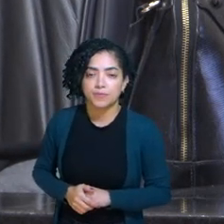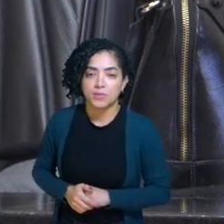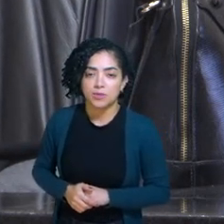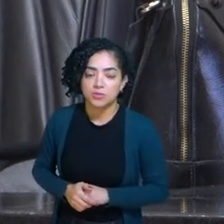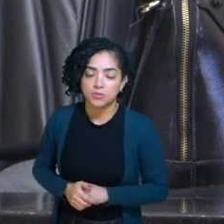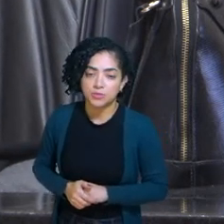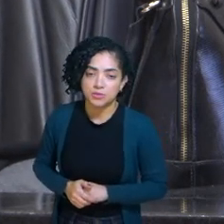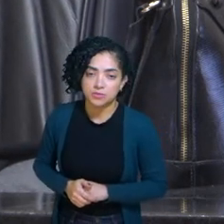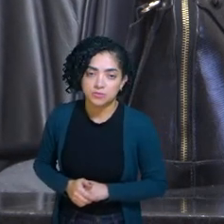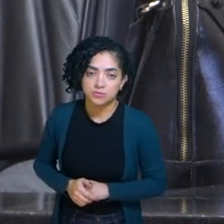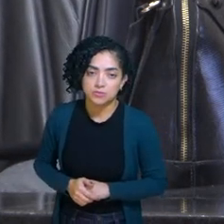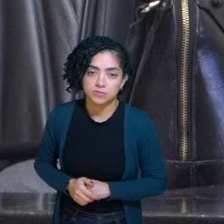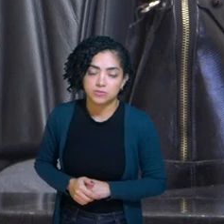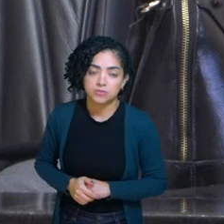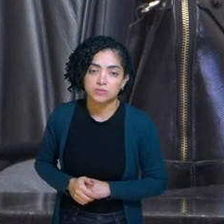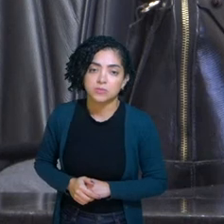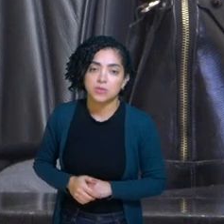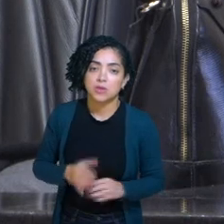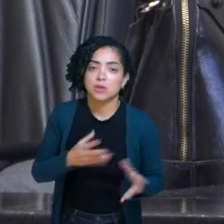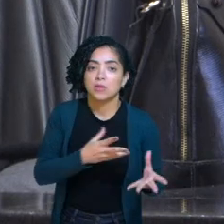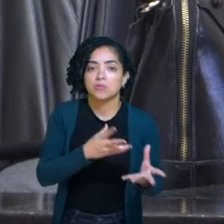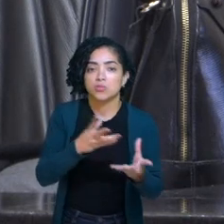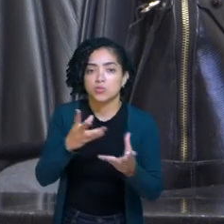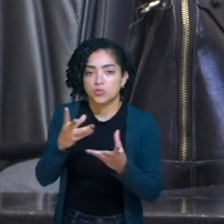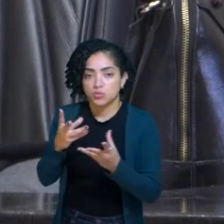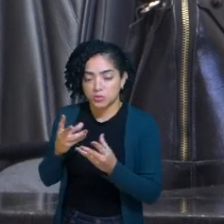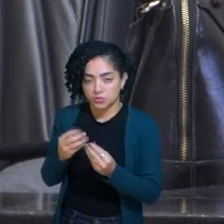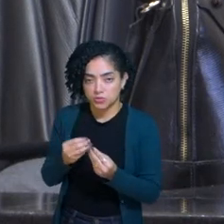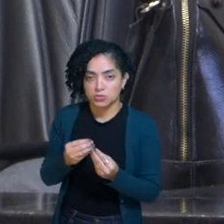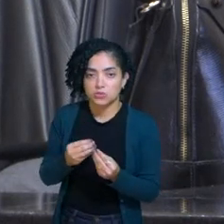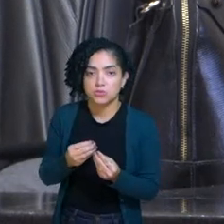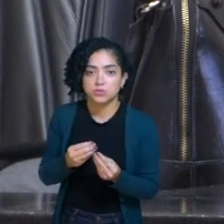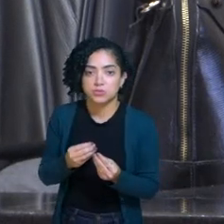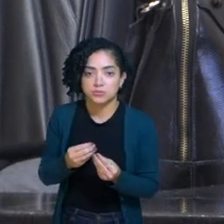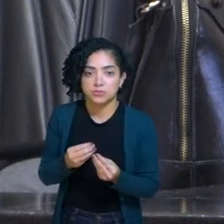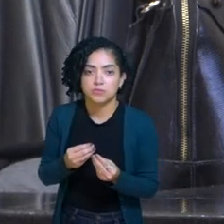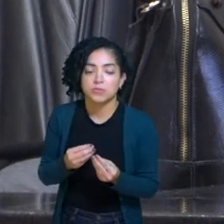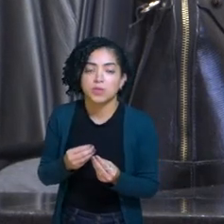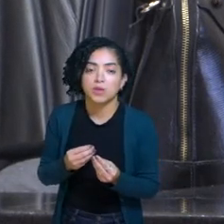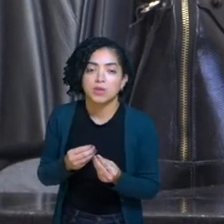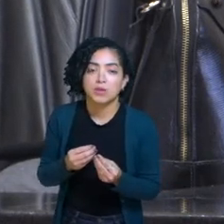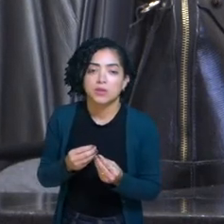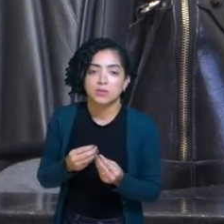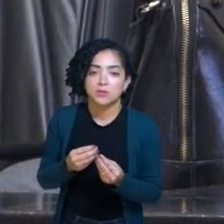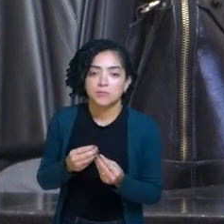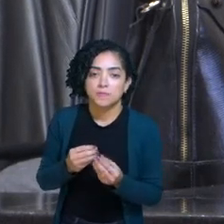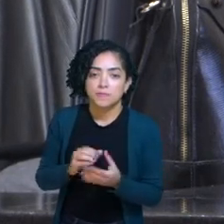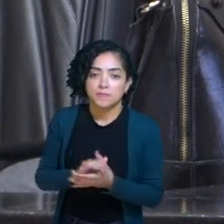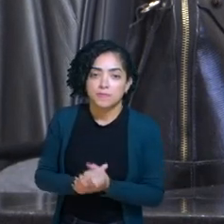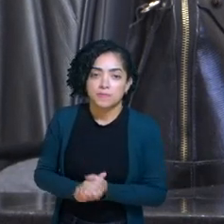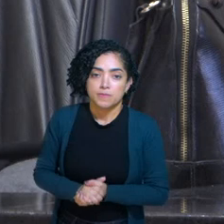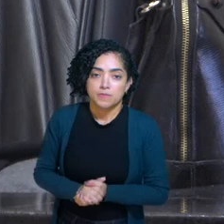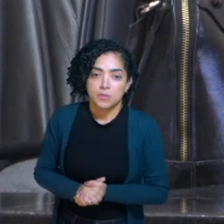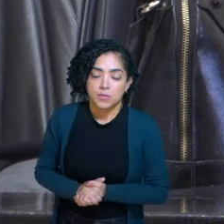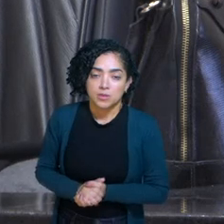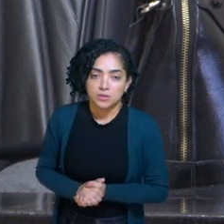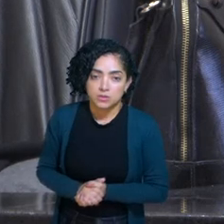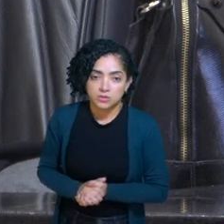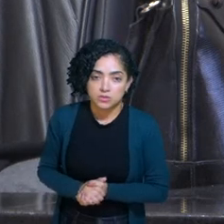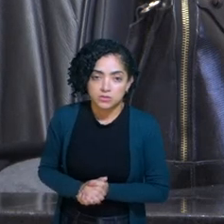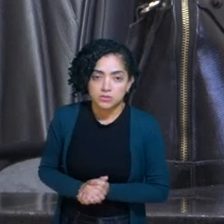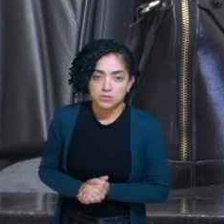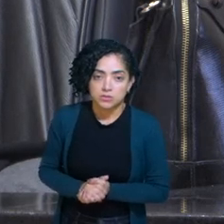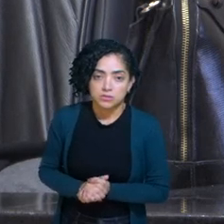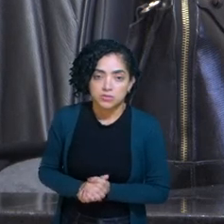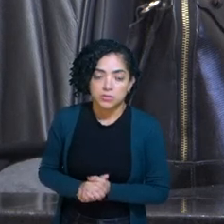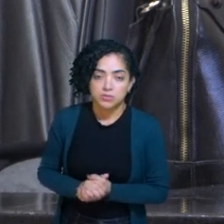pares né muitos nós nesse setor deputada muitos nós né eu poderia começar a falar do primeiro Nó